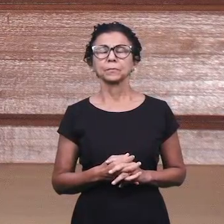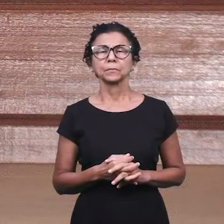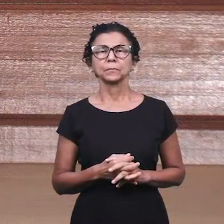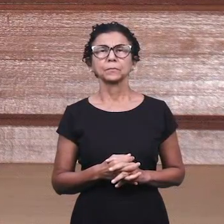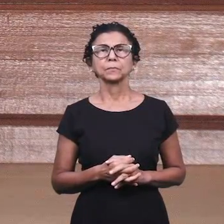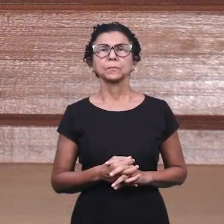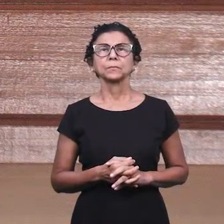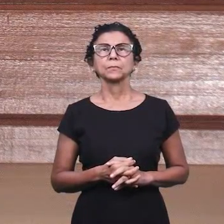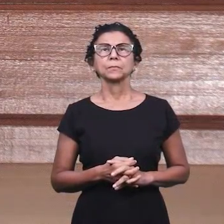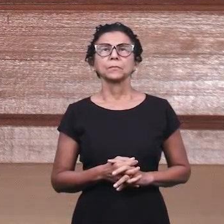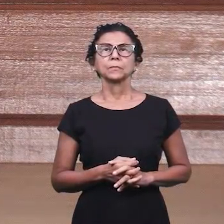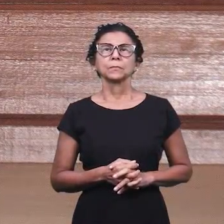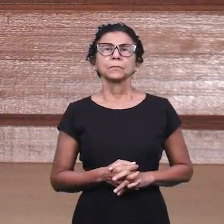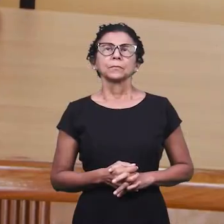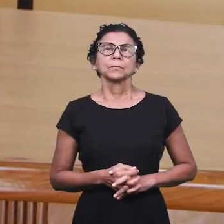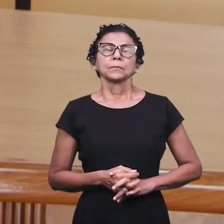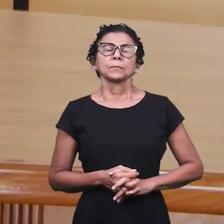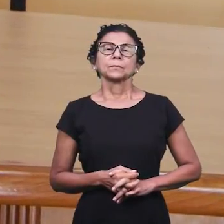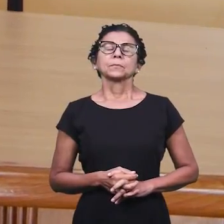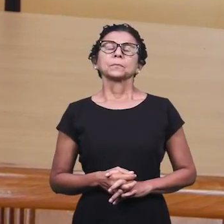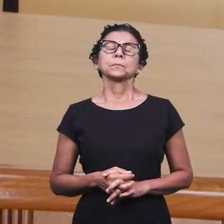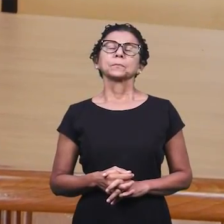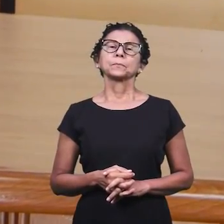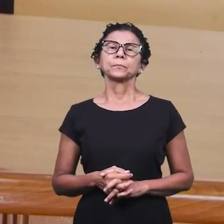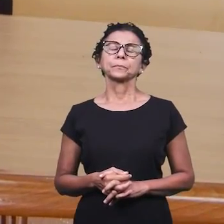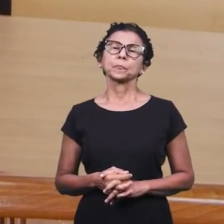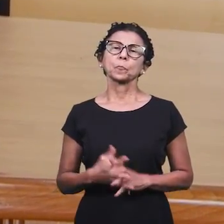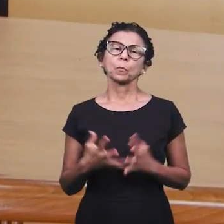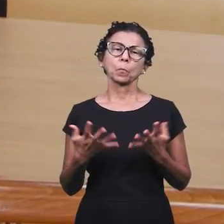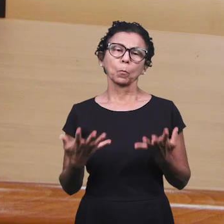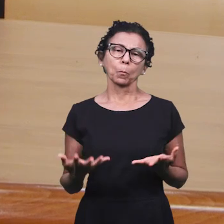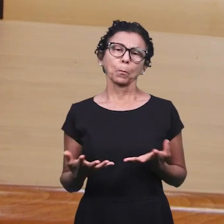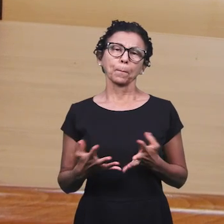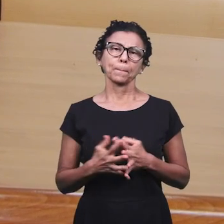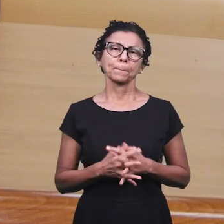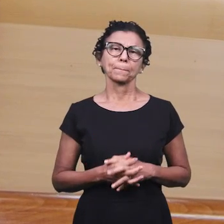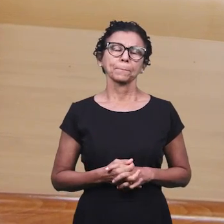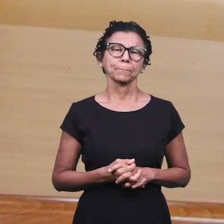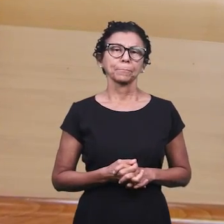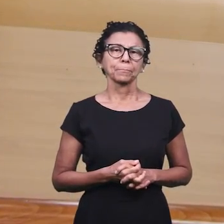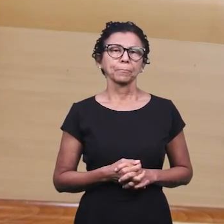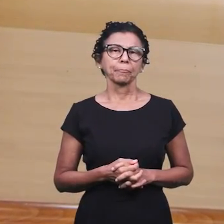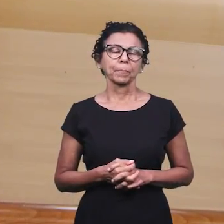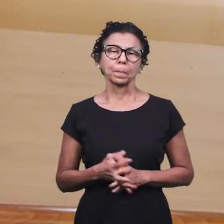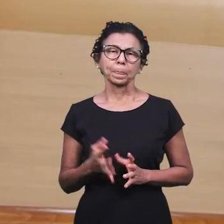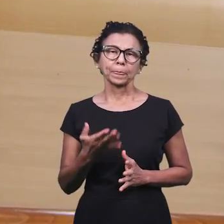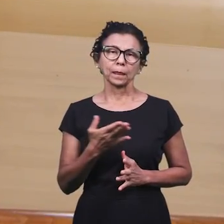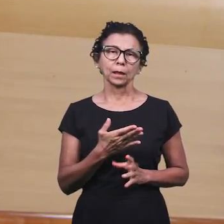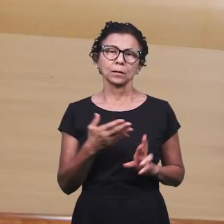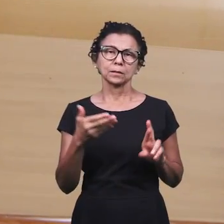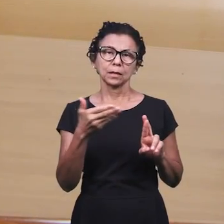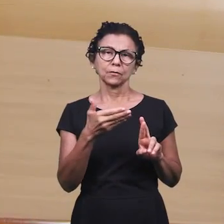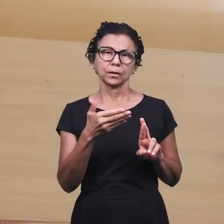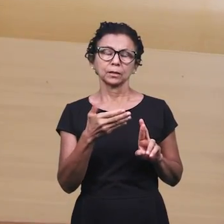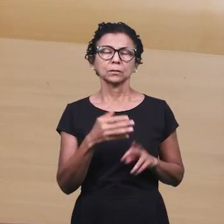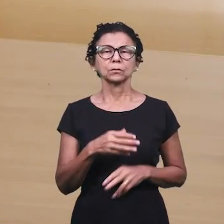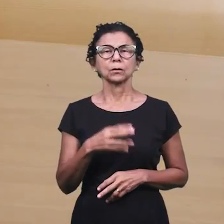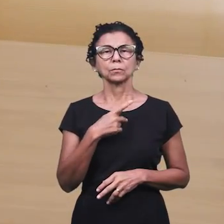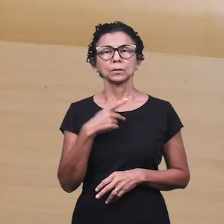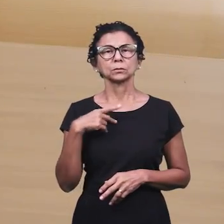aquilo que a gente tem visto nessa hora. Bom, dentro desse cenário, até o pastor Luiz Eugênio